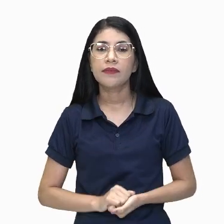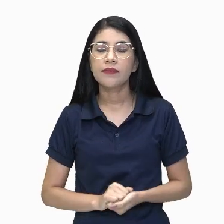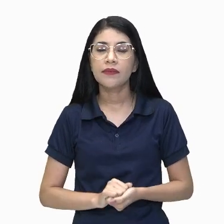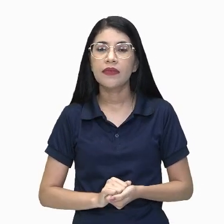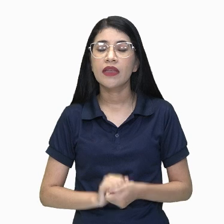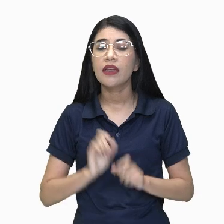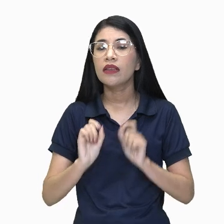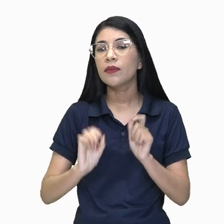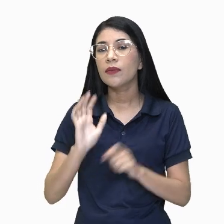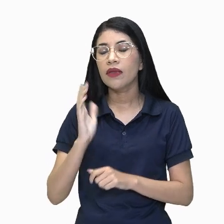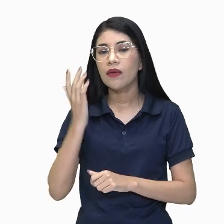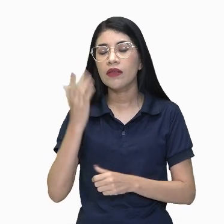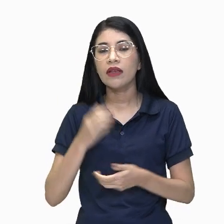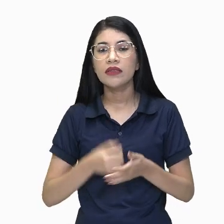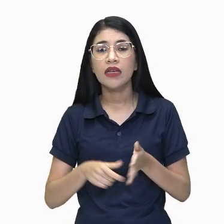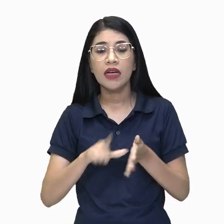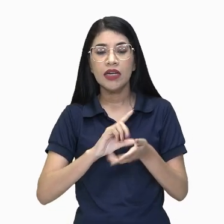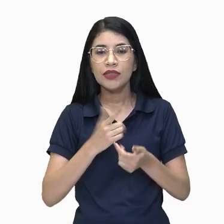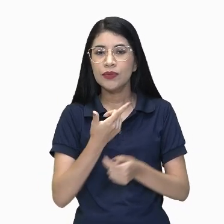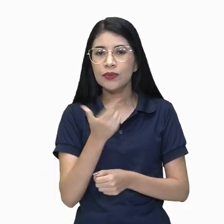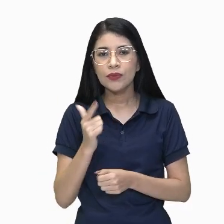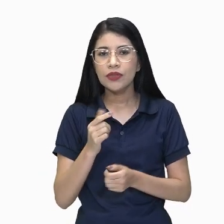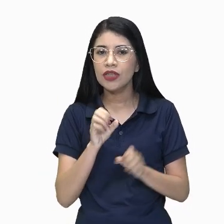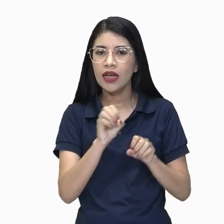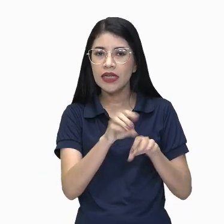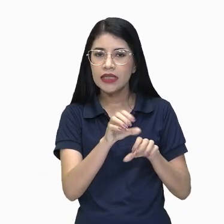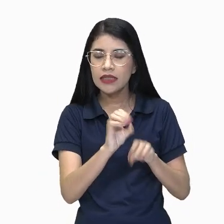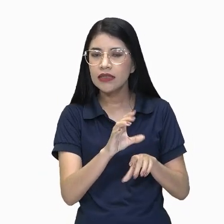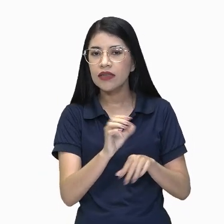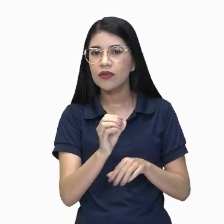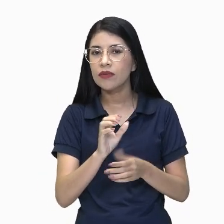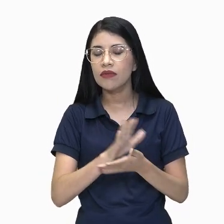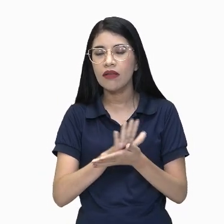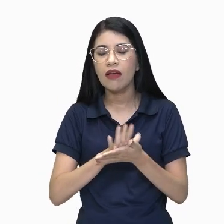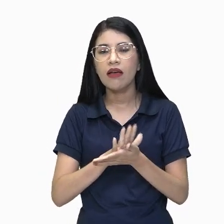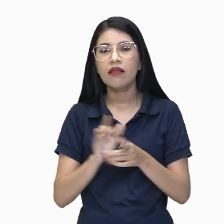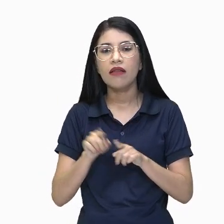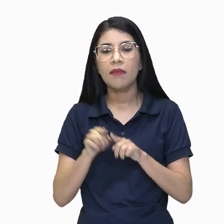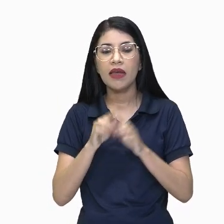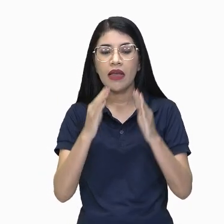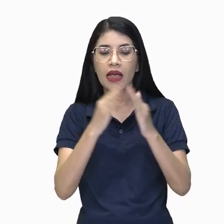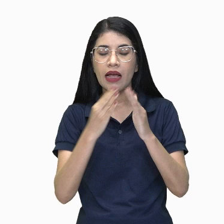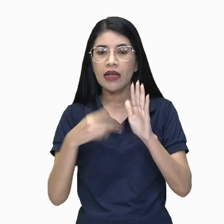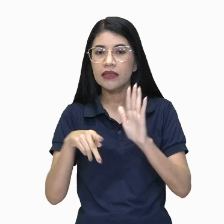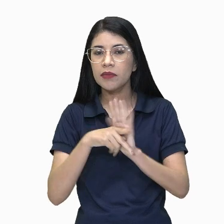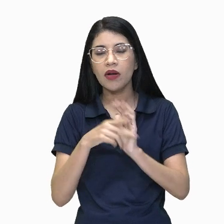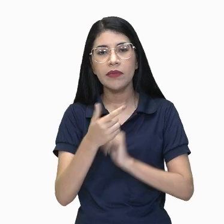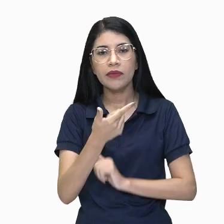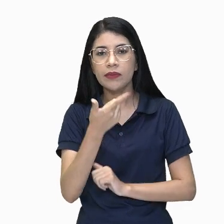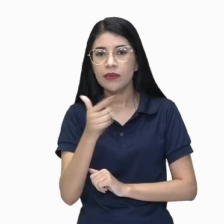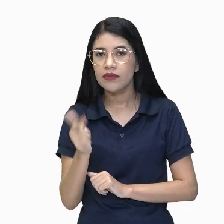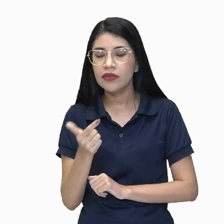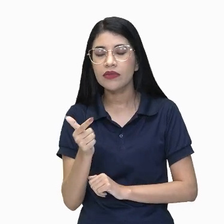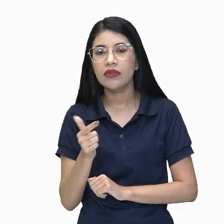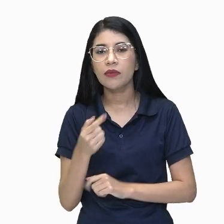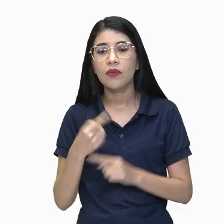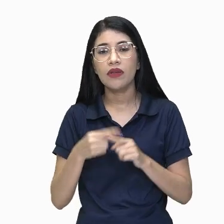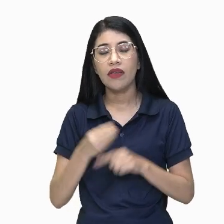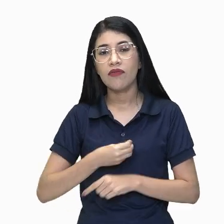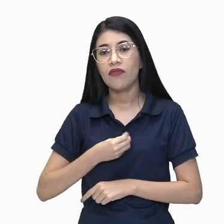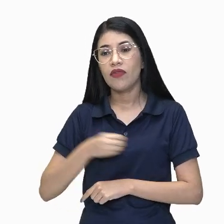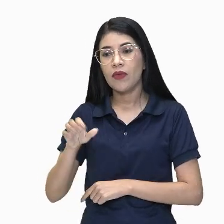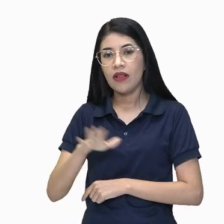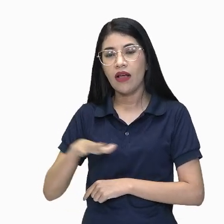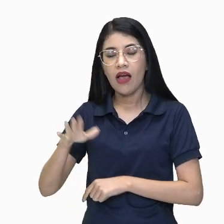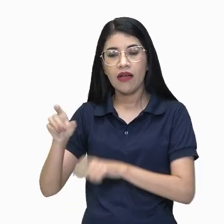Essas pessoas não tinham acesso à educação, eles não tinham, né, não tinham casas para morar, porque eles moravam na própria senzala,